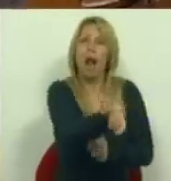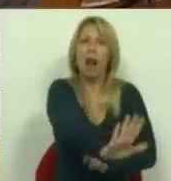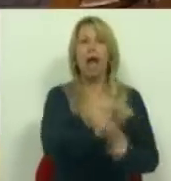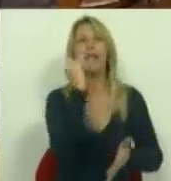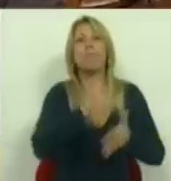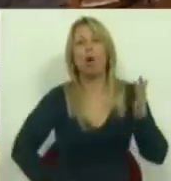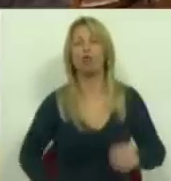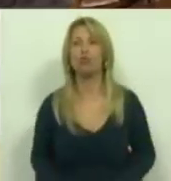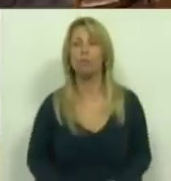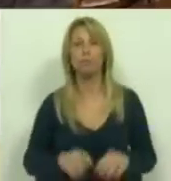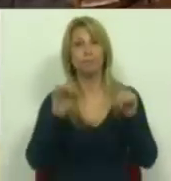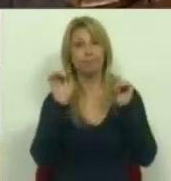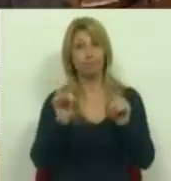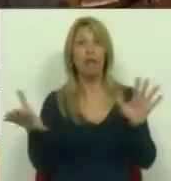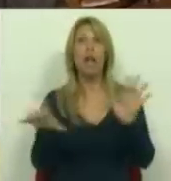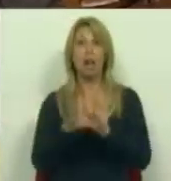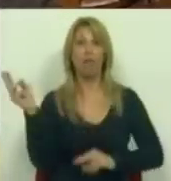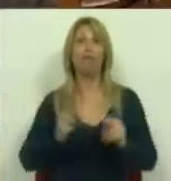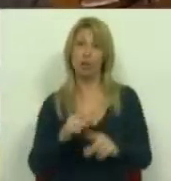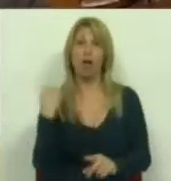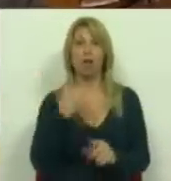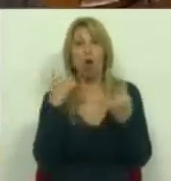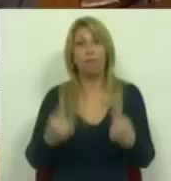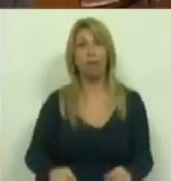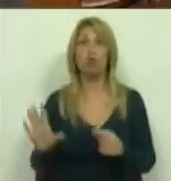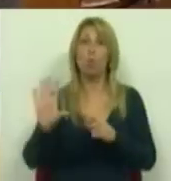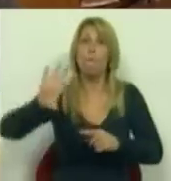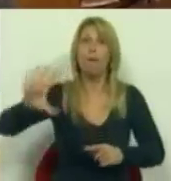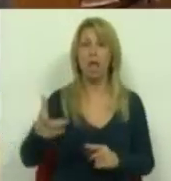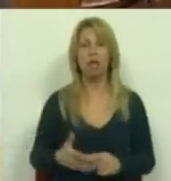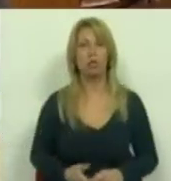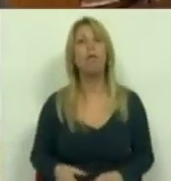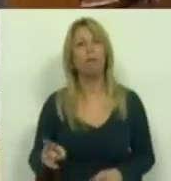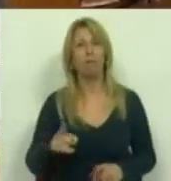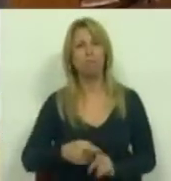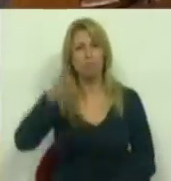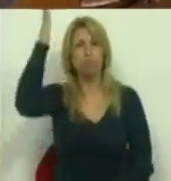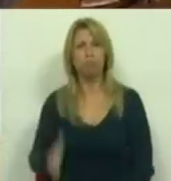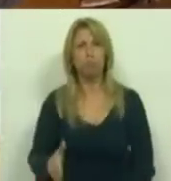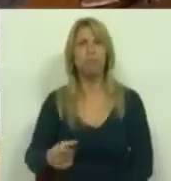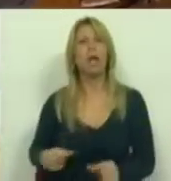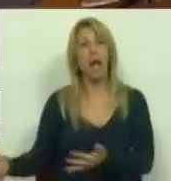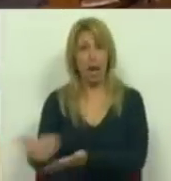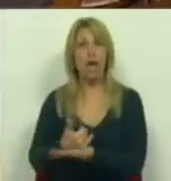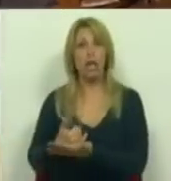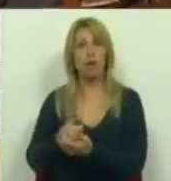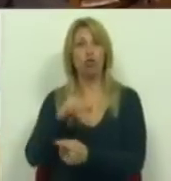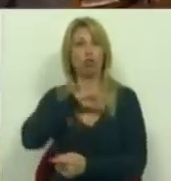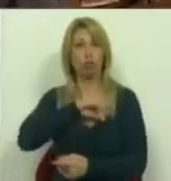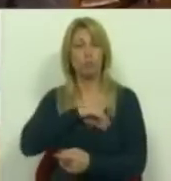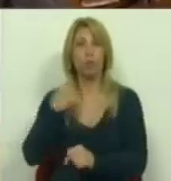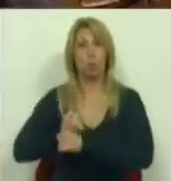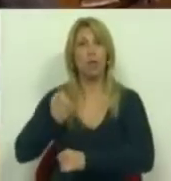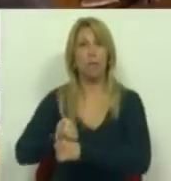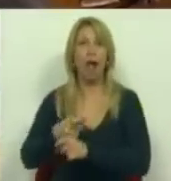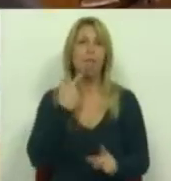E esta é a lei fiscal que nós temos no nosso país, de mão forte para os rendimentos do trabalho, mas sem mão nos